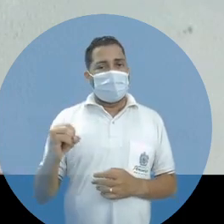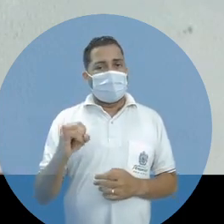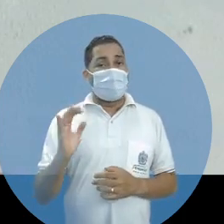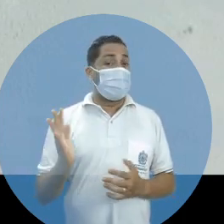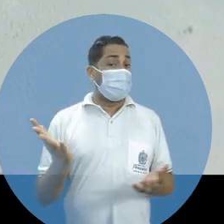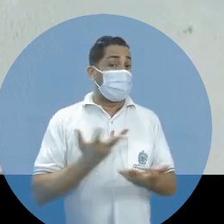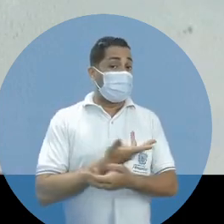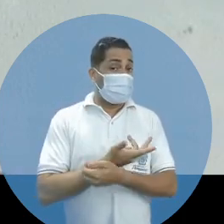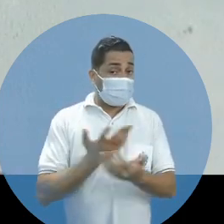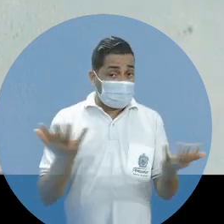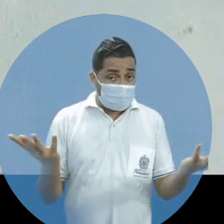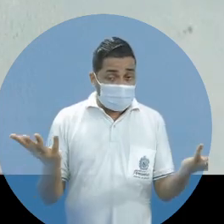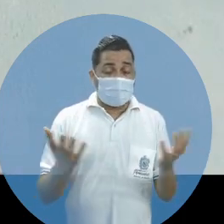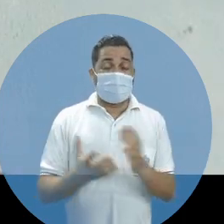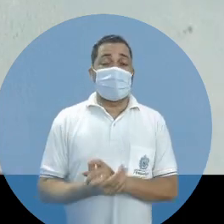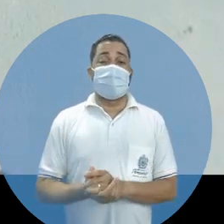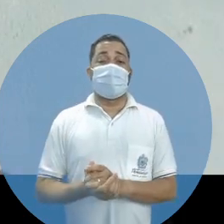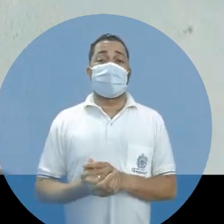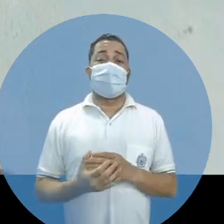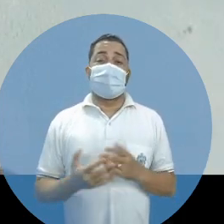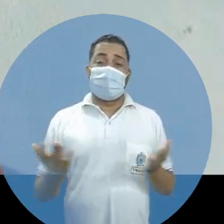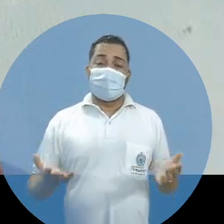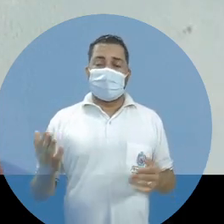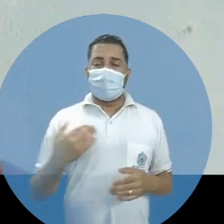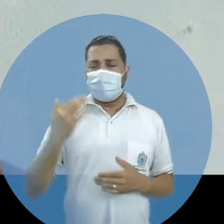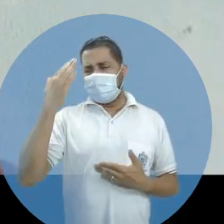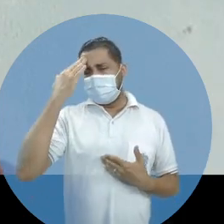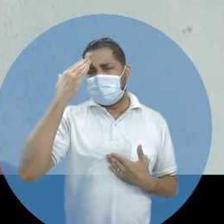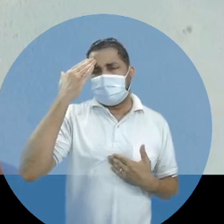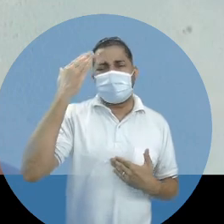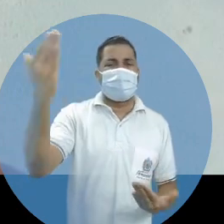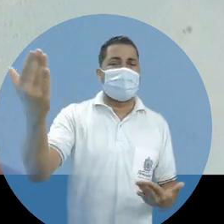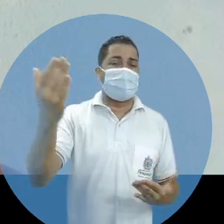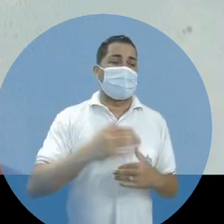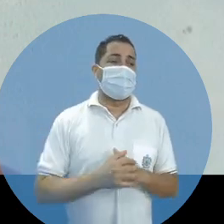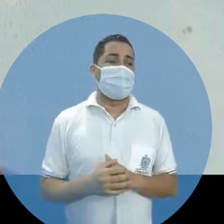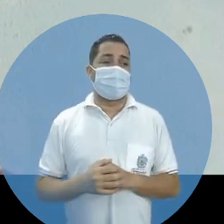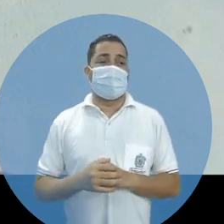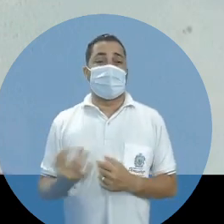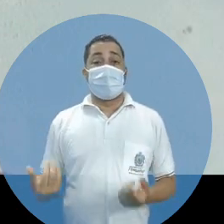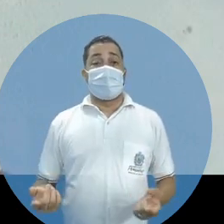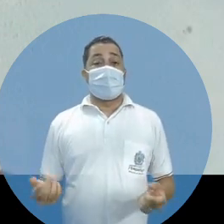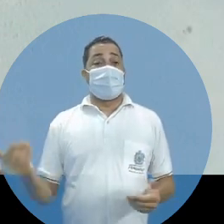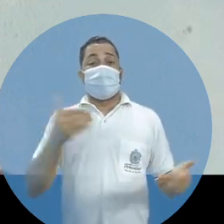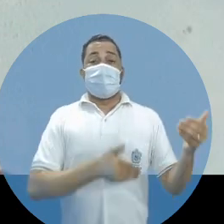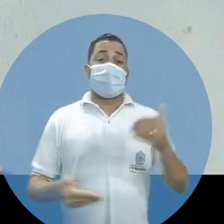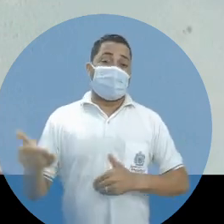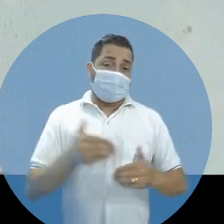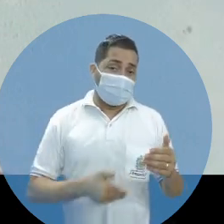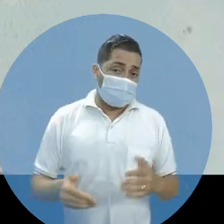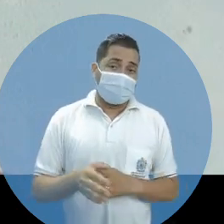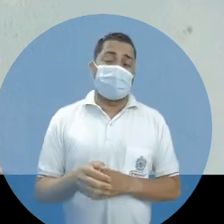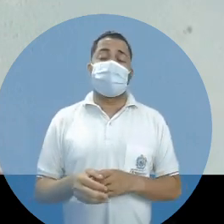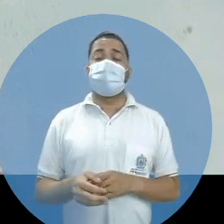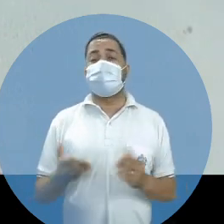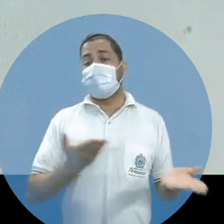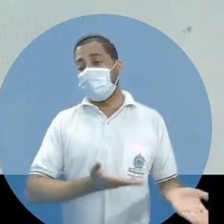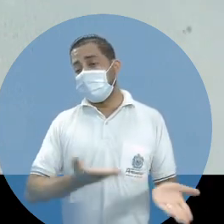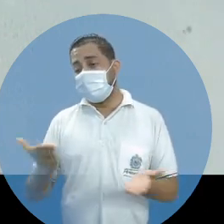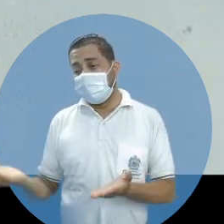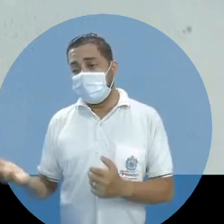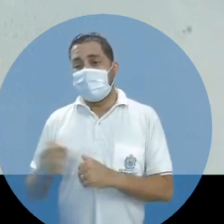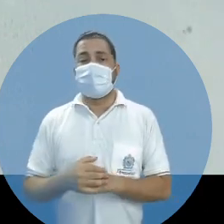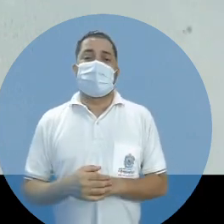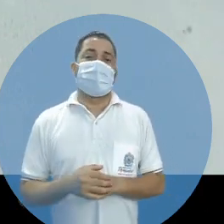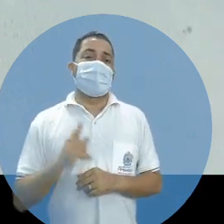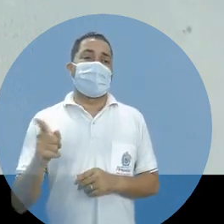todes, passando para agradecer a participação, o convite para participar desse catálogo que para